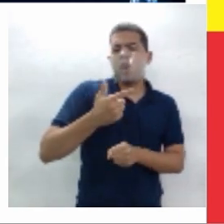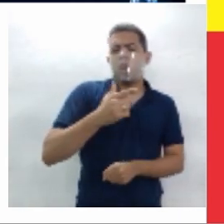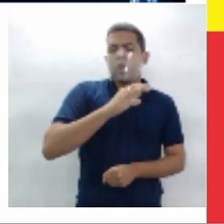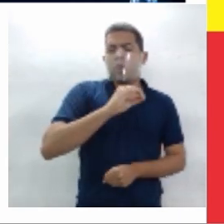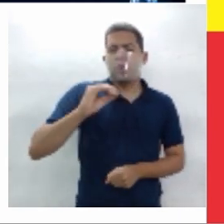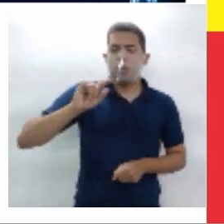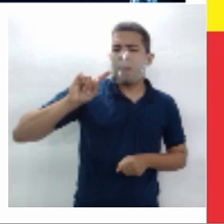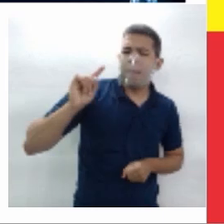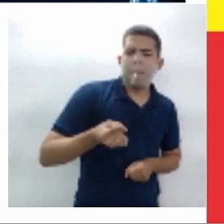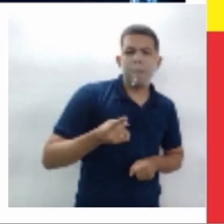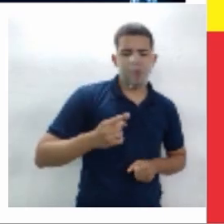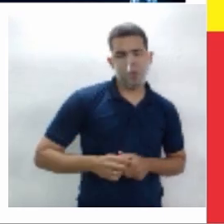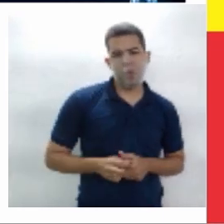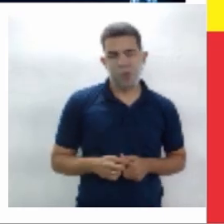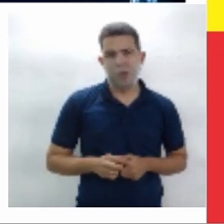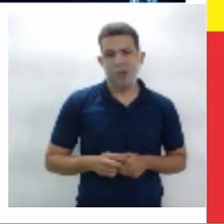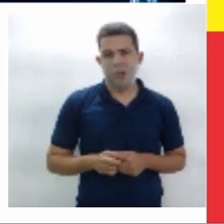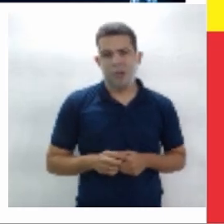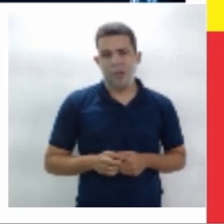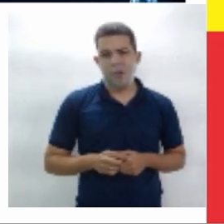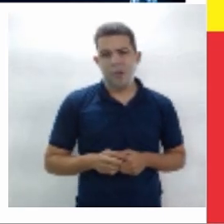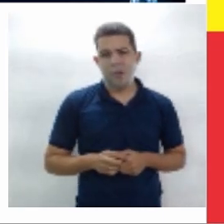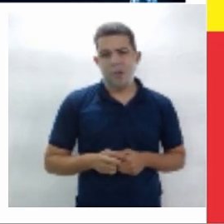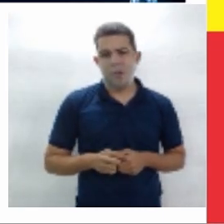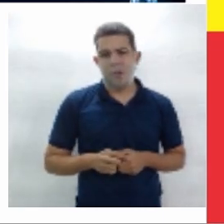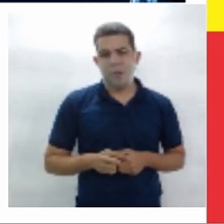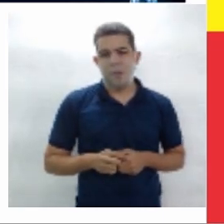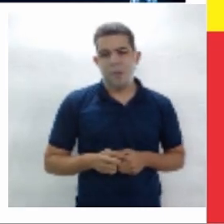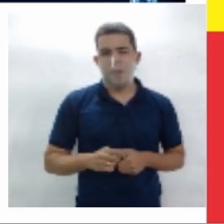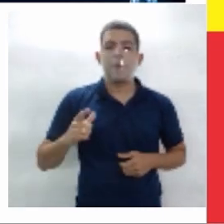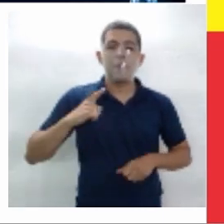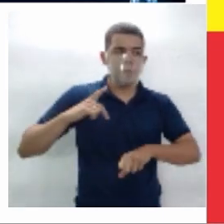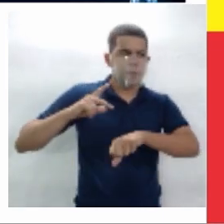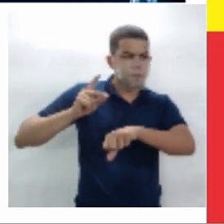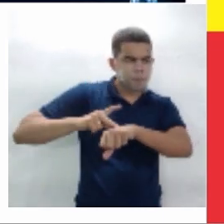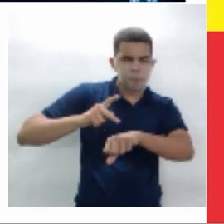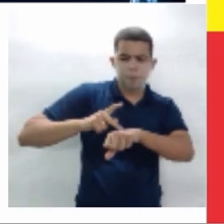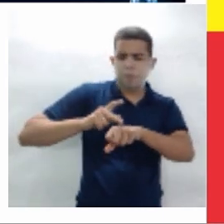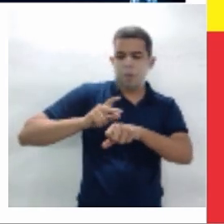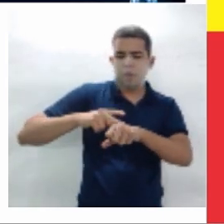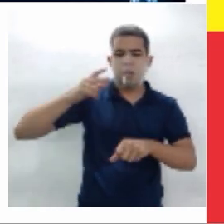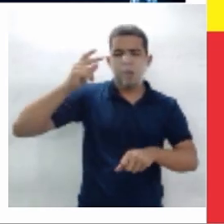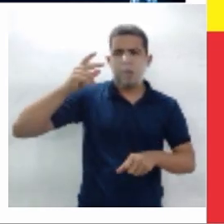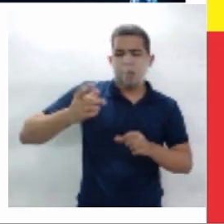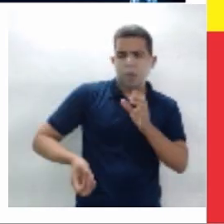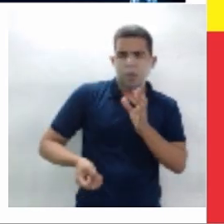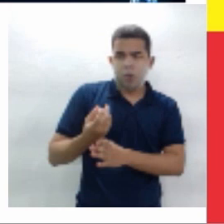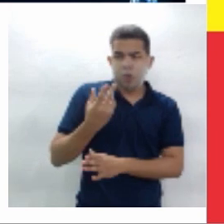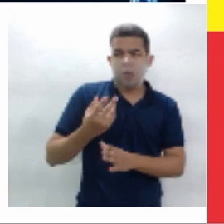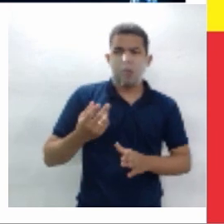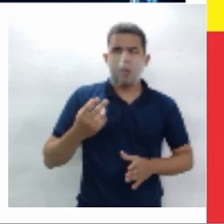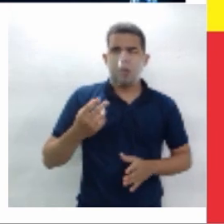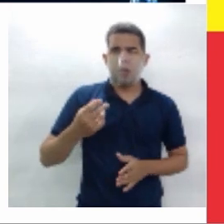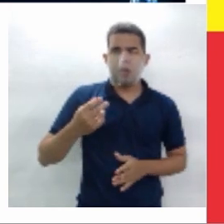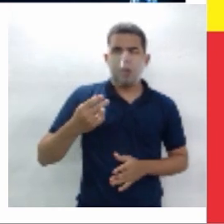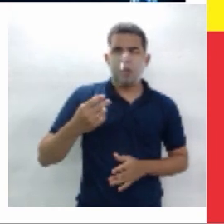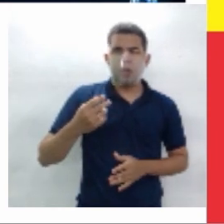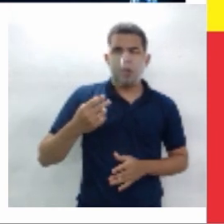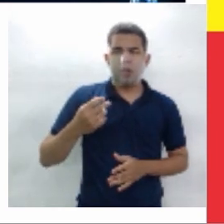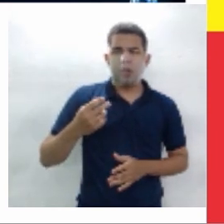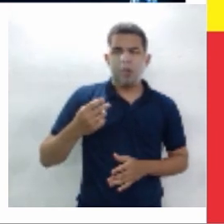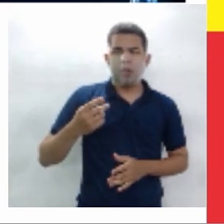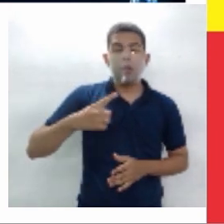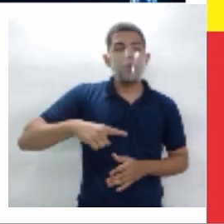anos. E daí a gente vê as rochas de origem marinha. Desculpa, pessoal. E aí a